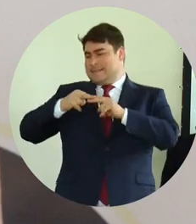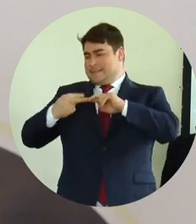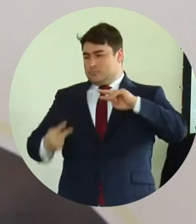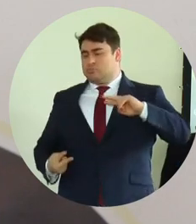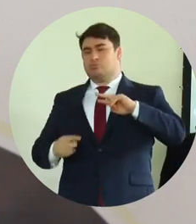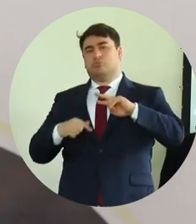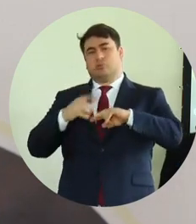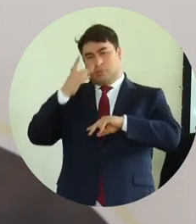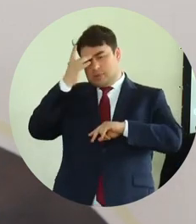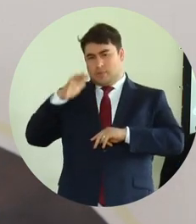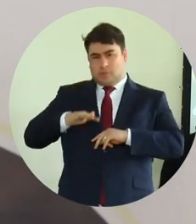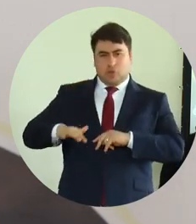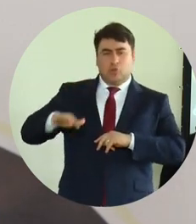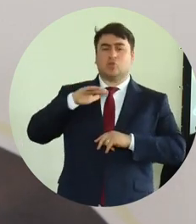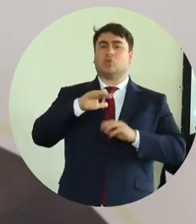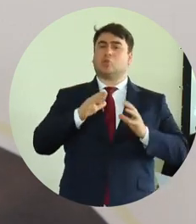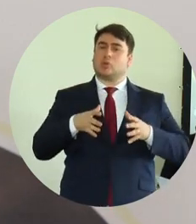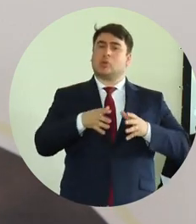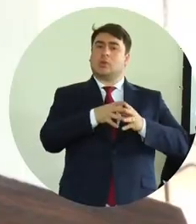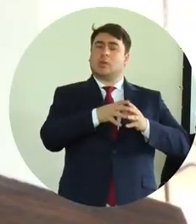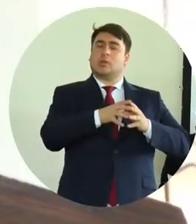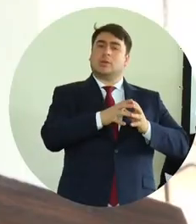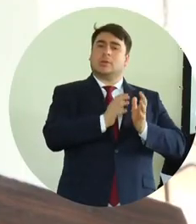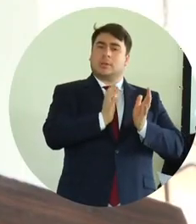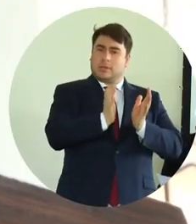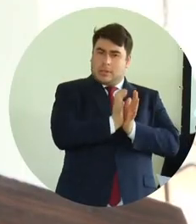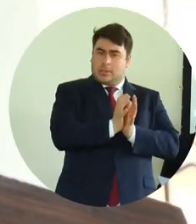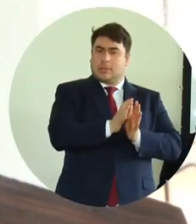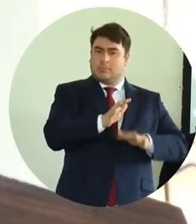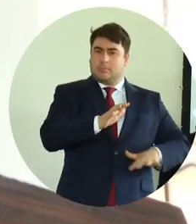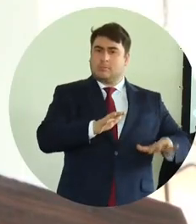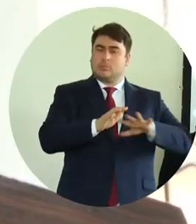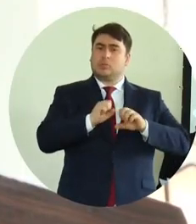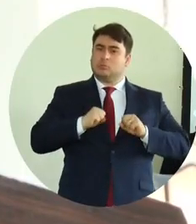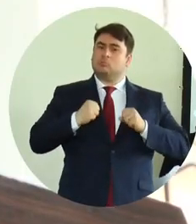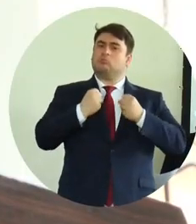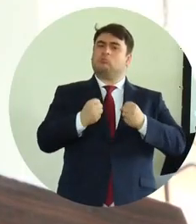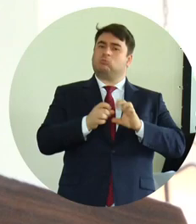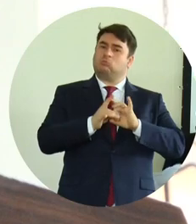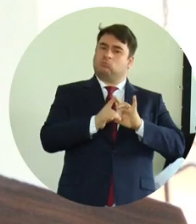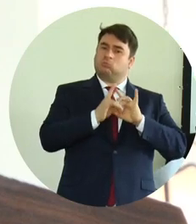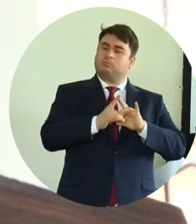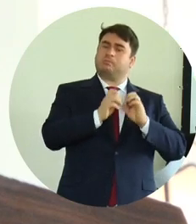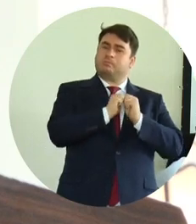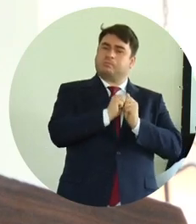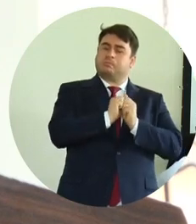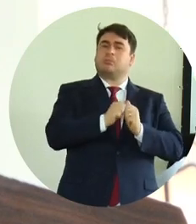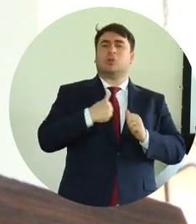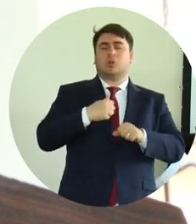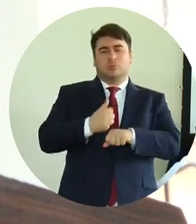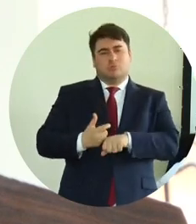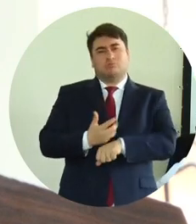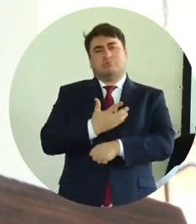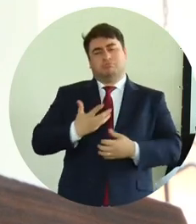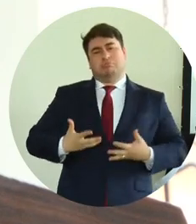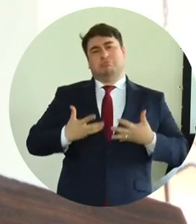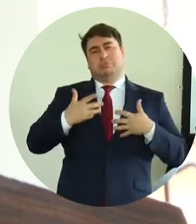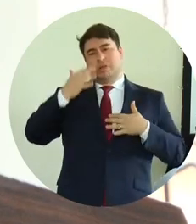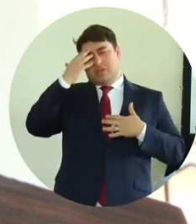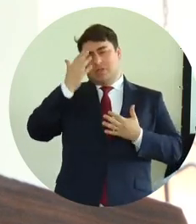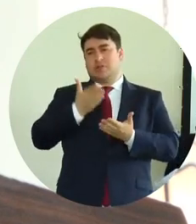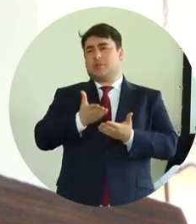das nossas pessoas, da nossa equipe, do nosso time. É um esforço conjunto, então eu estou muito emocionada, agradeço a